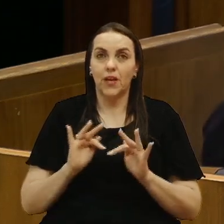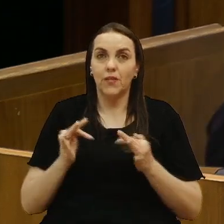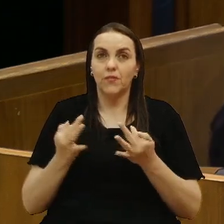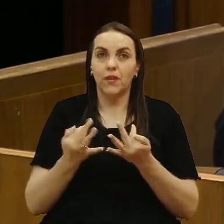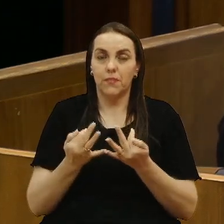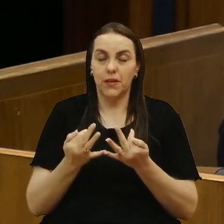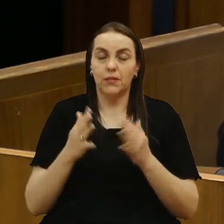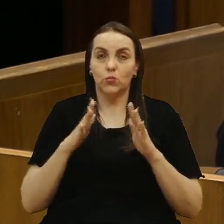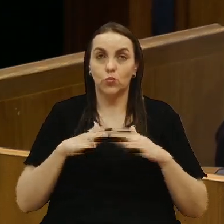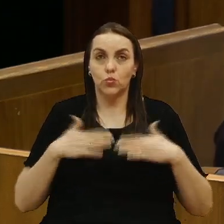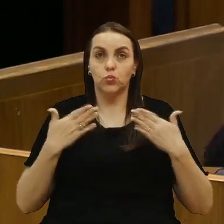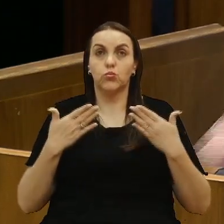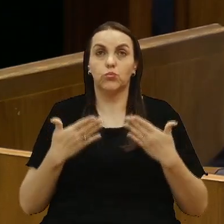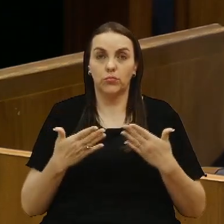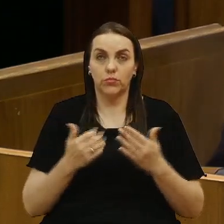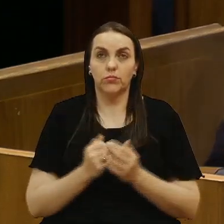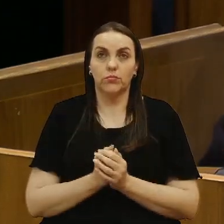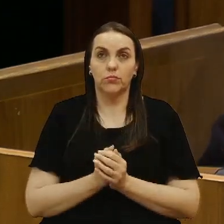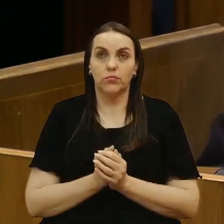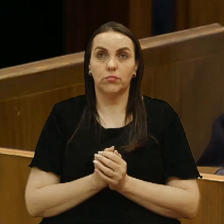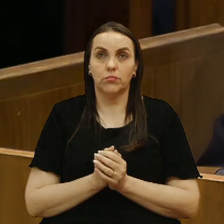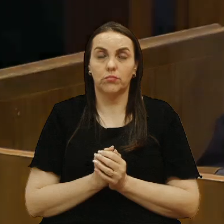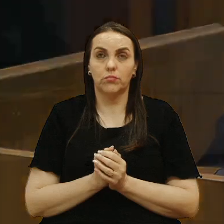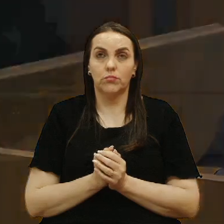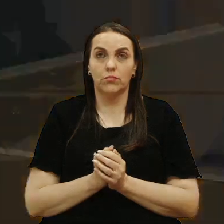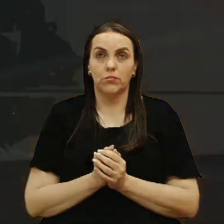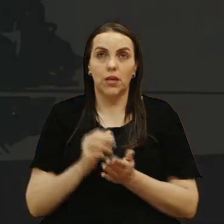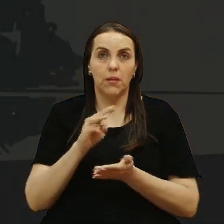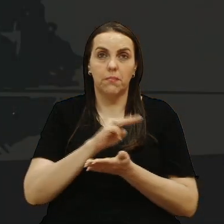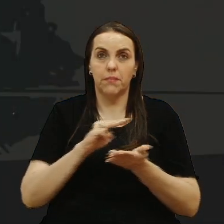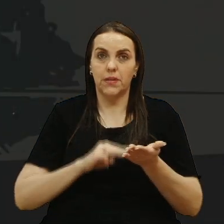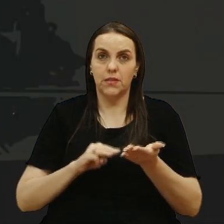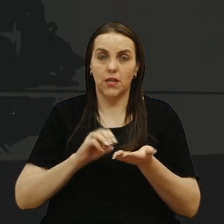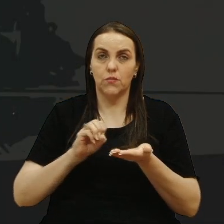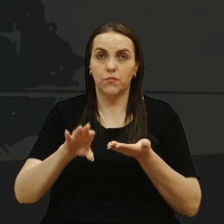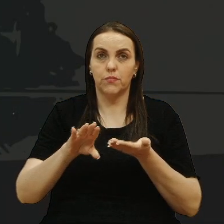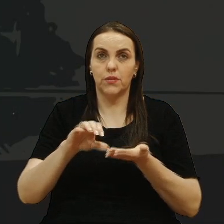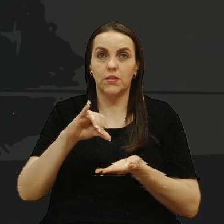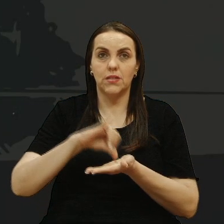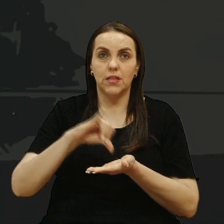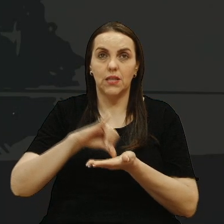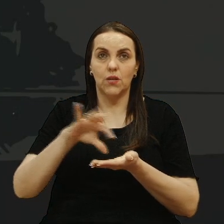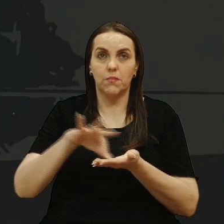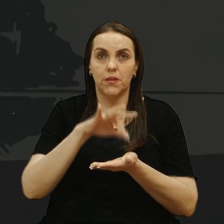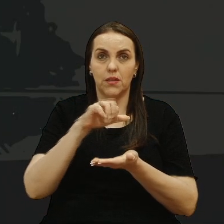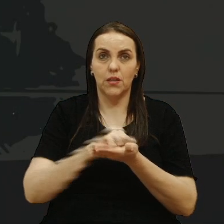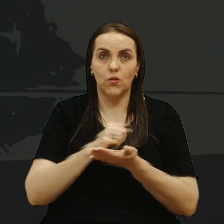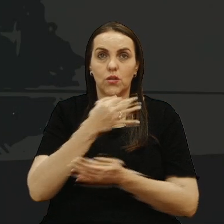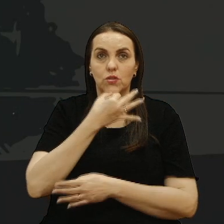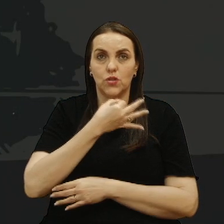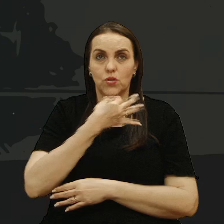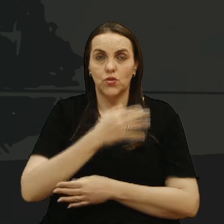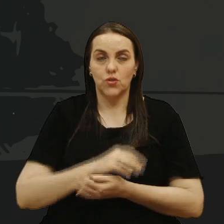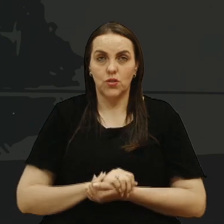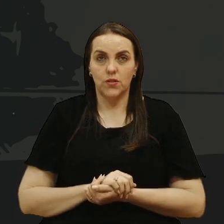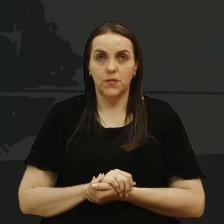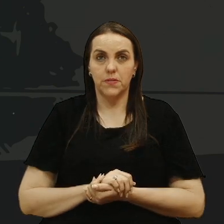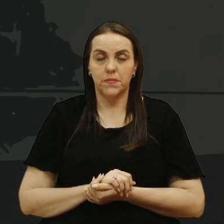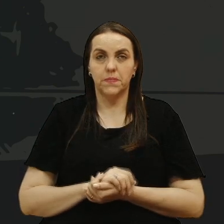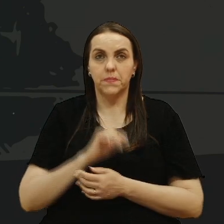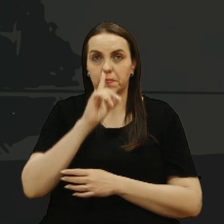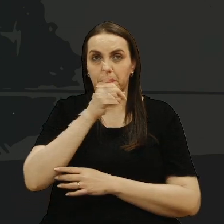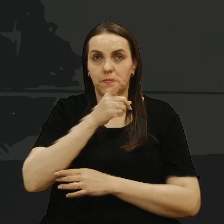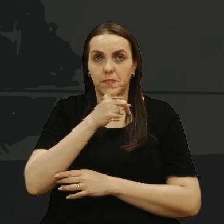foram surpreendidas com uma mensagem enviada pela Central de Matrículas de Caxias do Sul, determinando